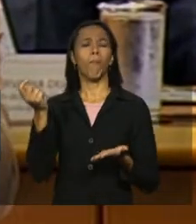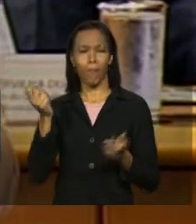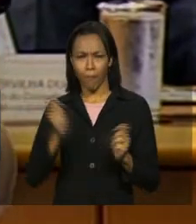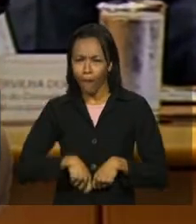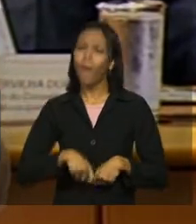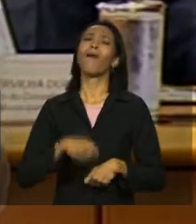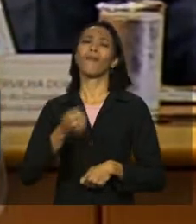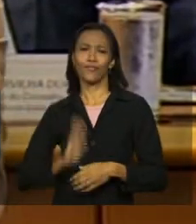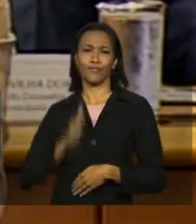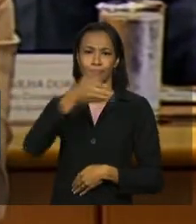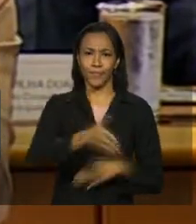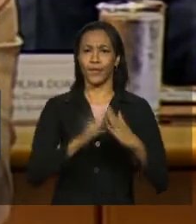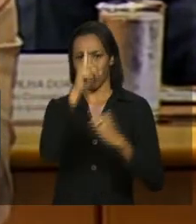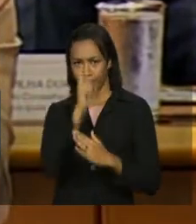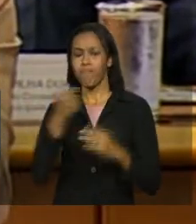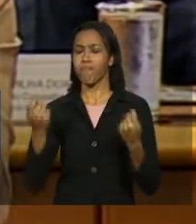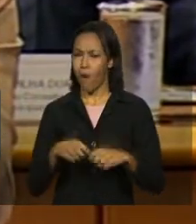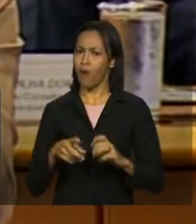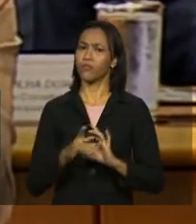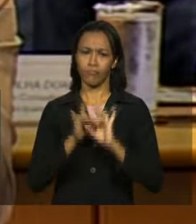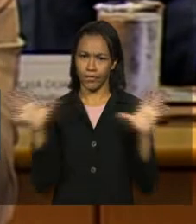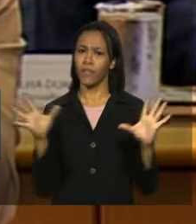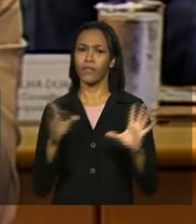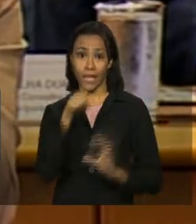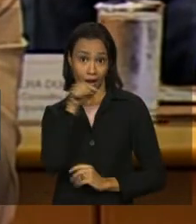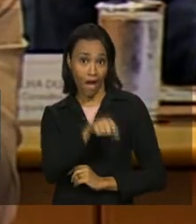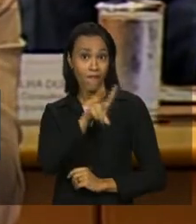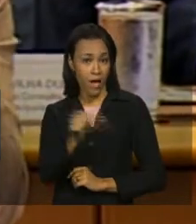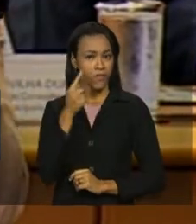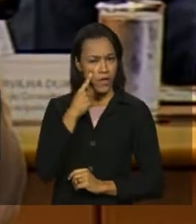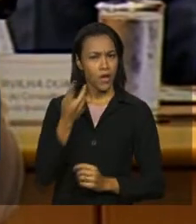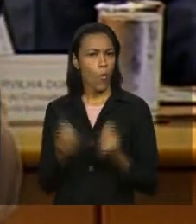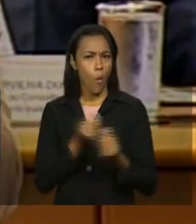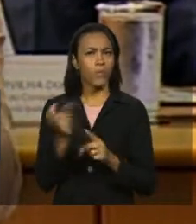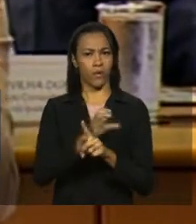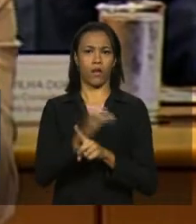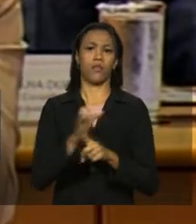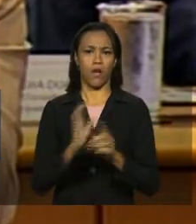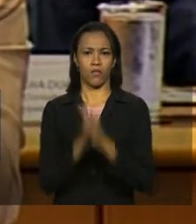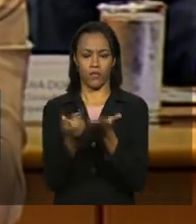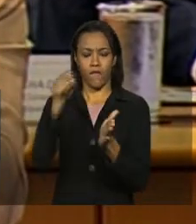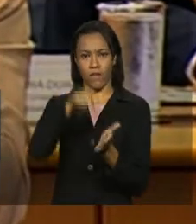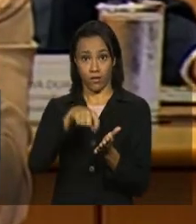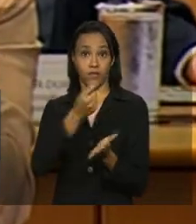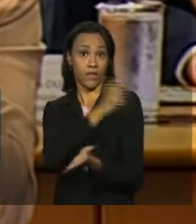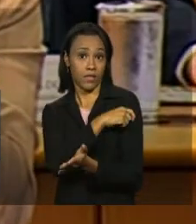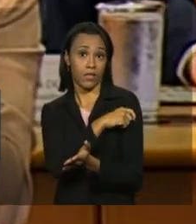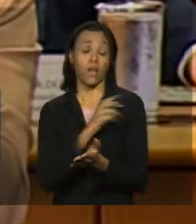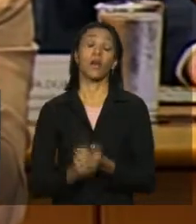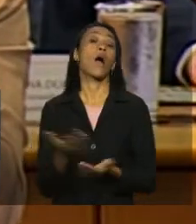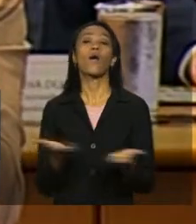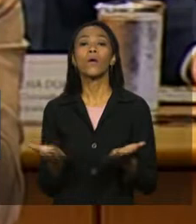pode mesmo assim comparecer ao posto de saúde aonde ele vai ser avaliado esse esquema vacinal mas é importante lembrar que